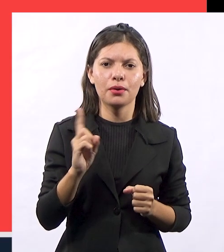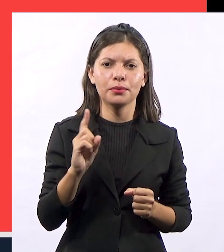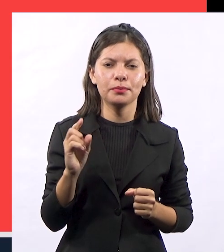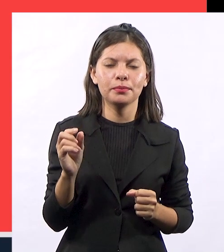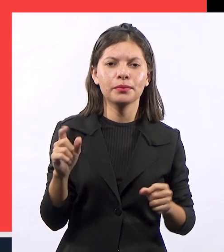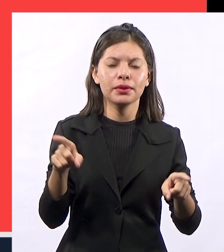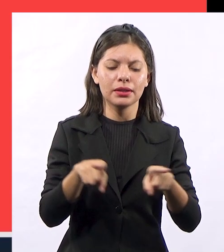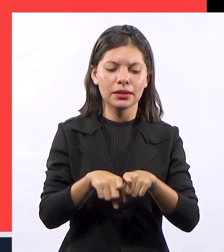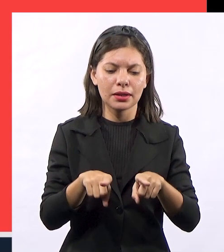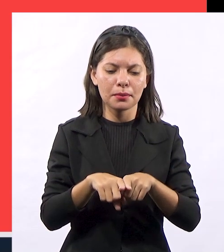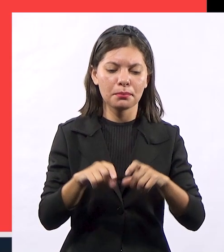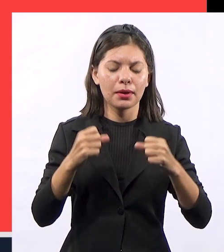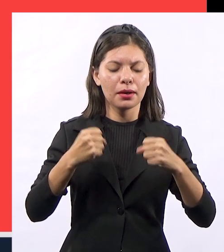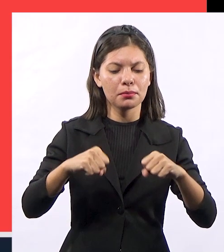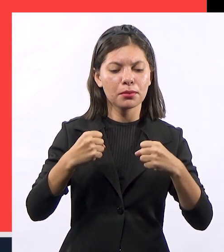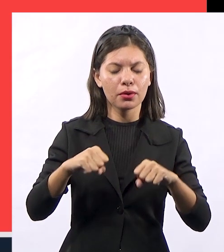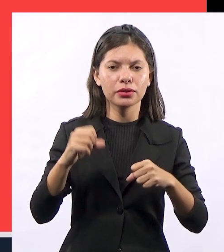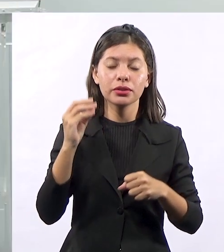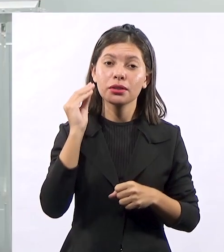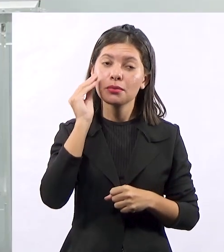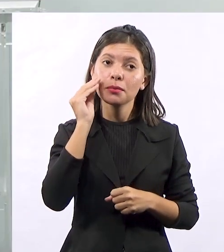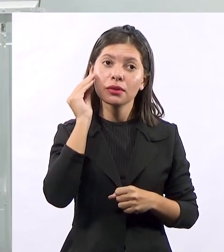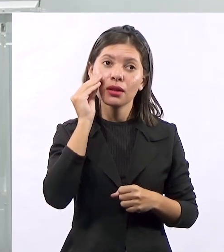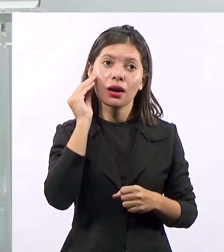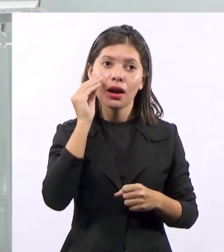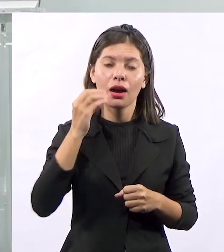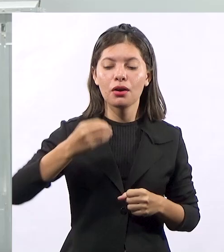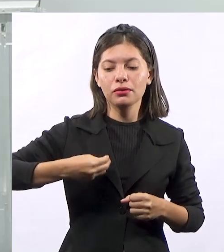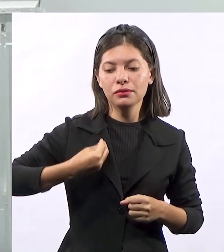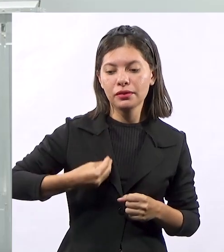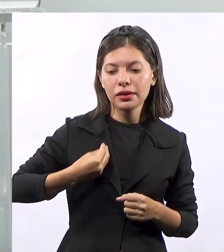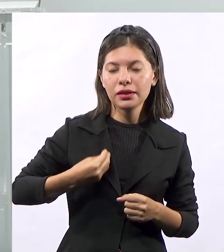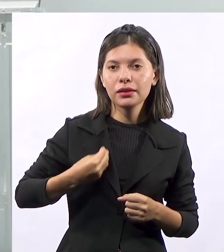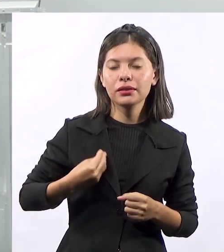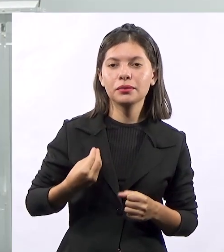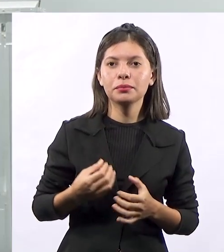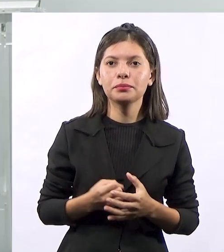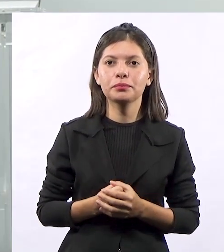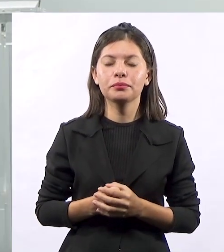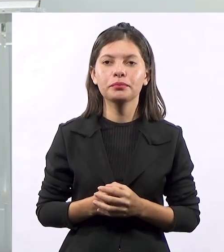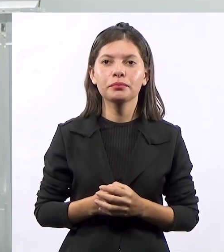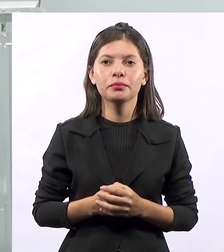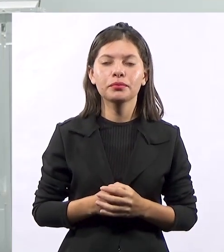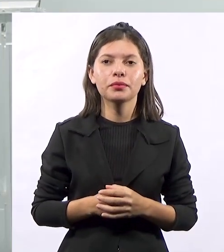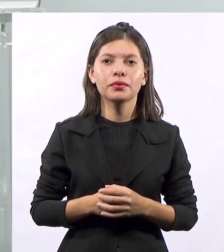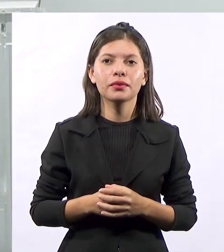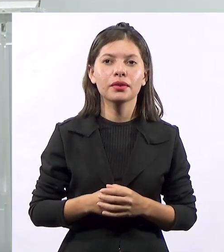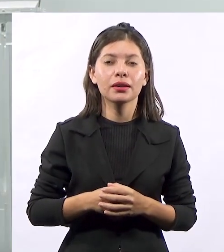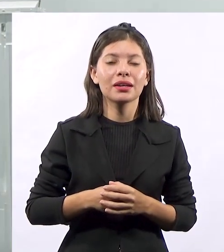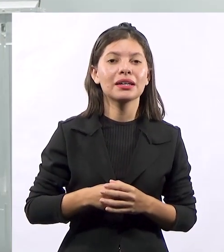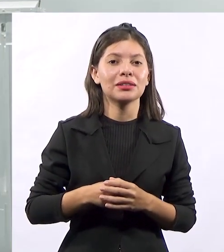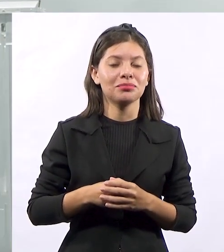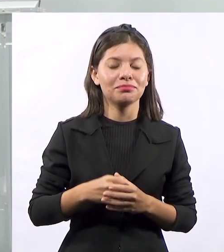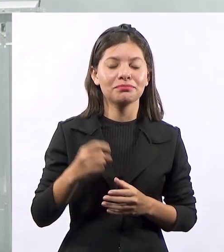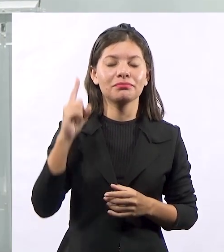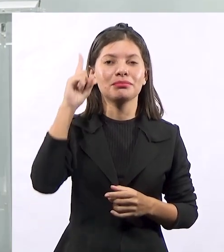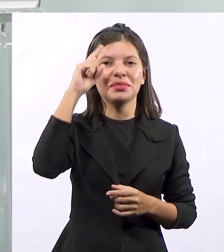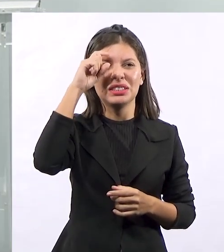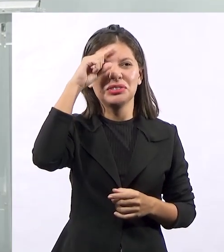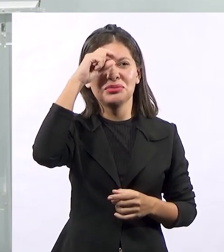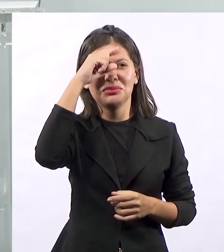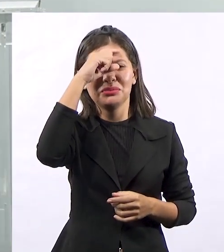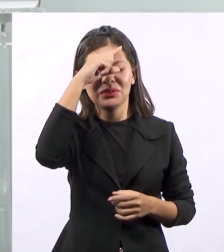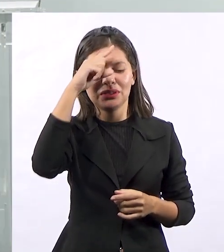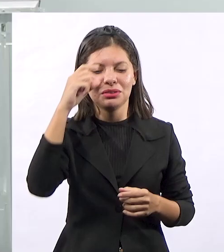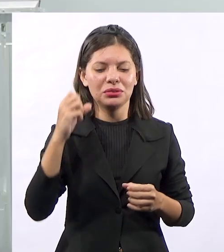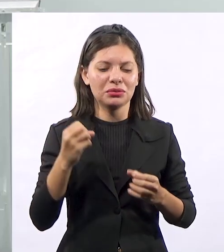e empírica. Então, na argumentação, ela é a parte mais difícil, uma das partes mais difíceis da produção